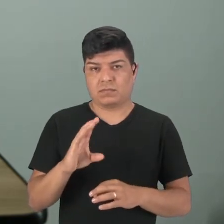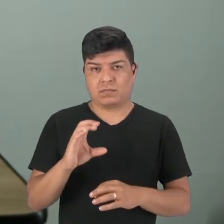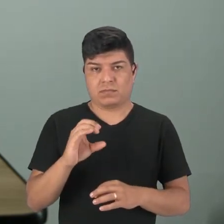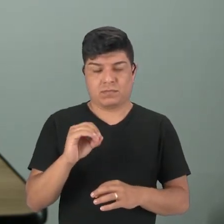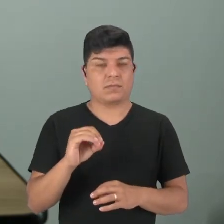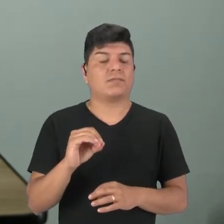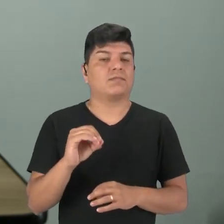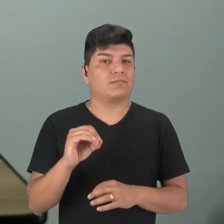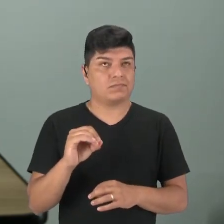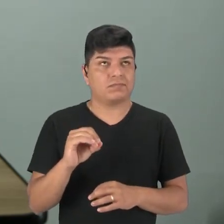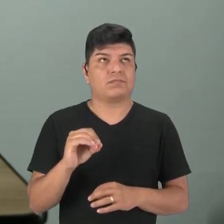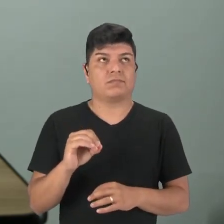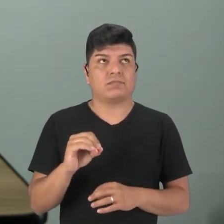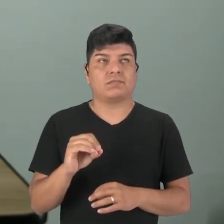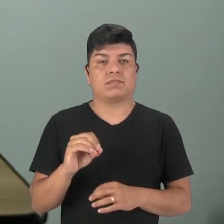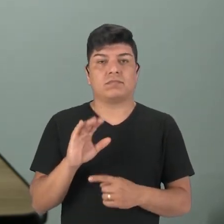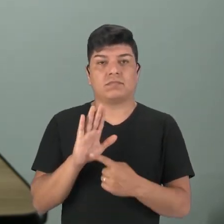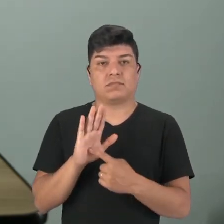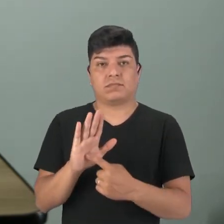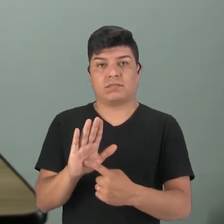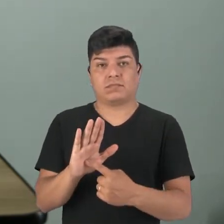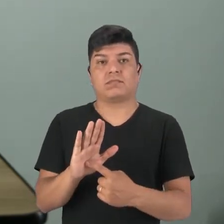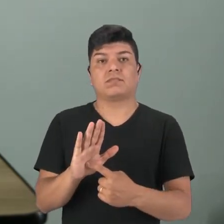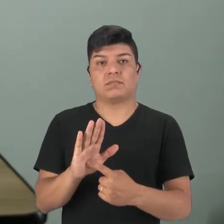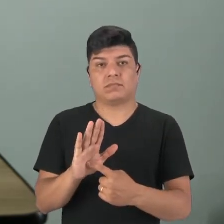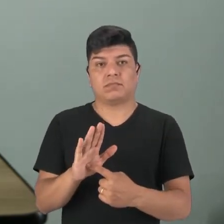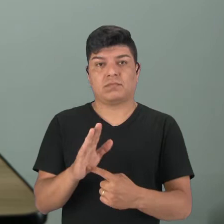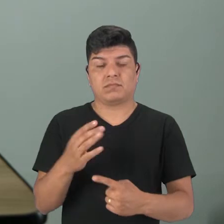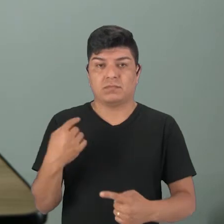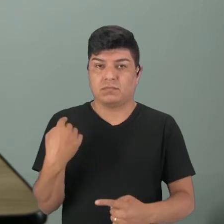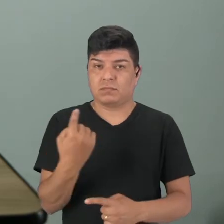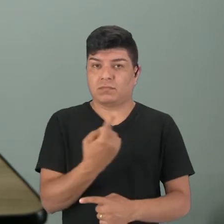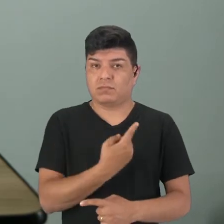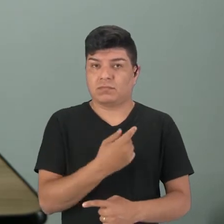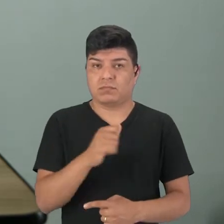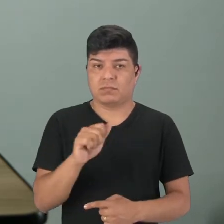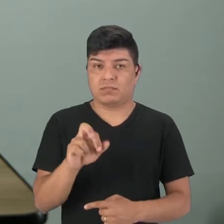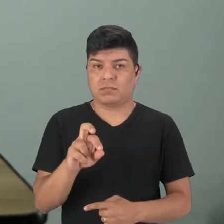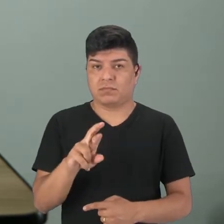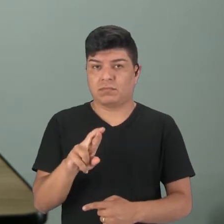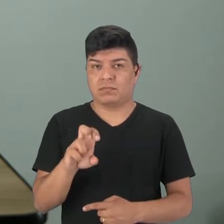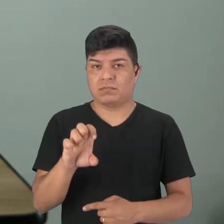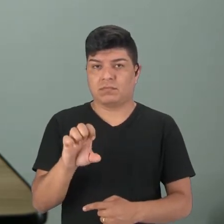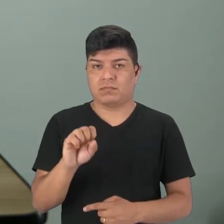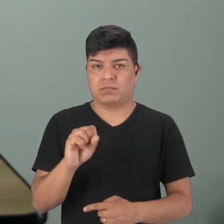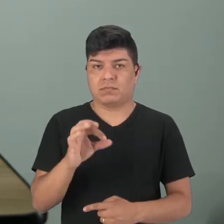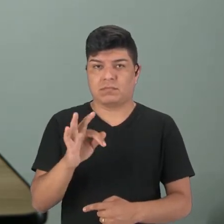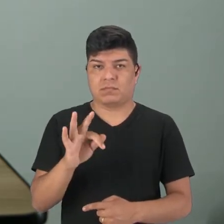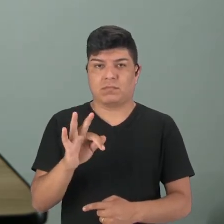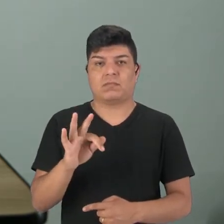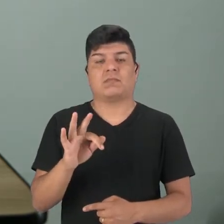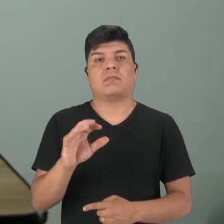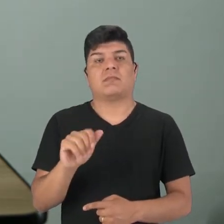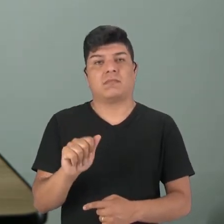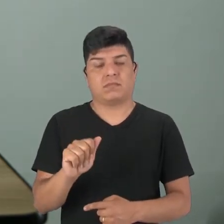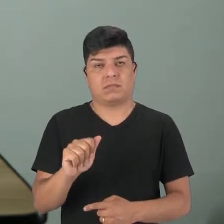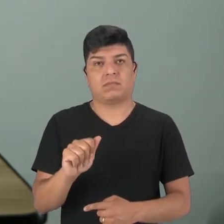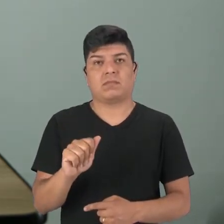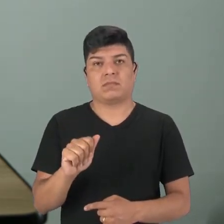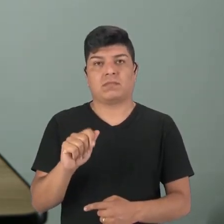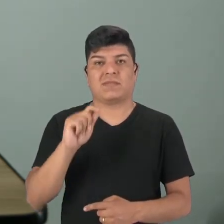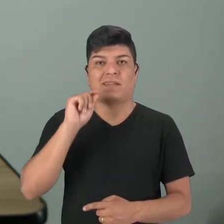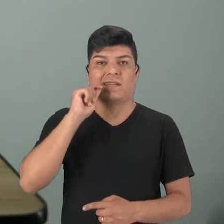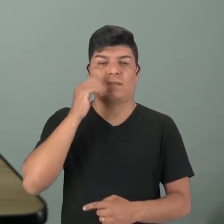esse cubo e para nós representarmos as nossas arestas, nós vamos usar o palito